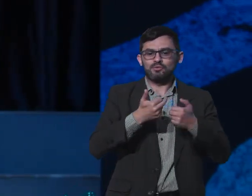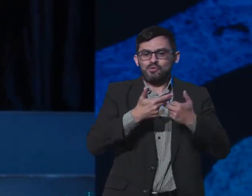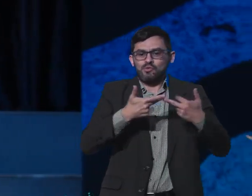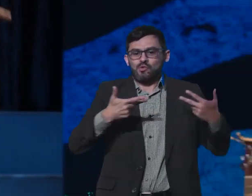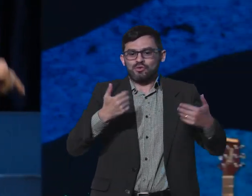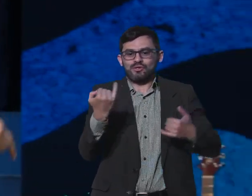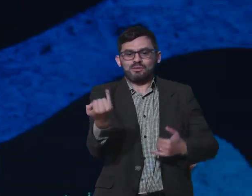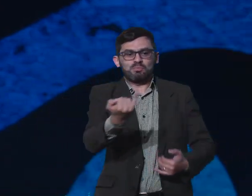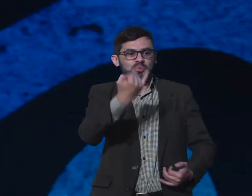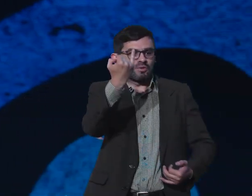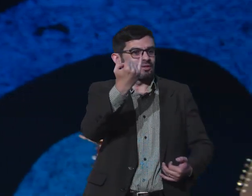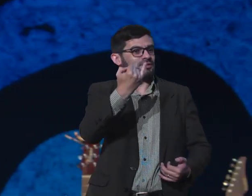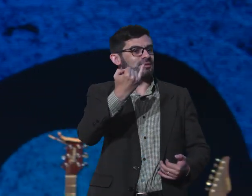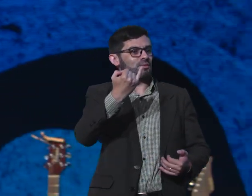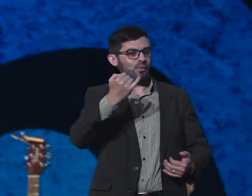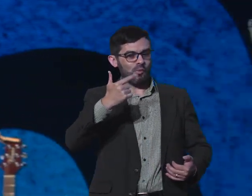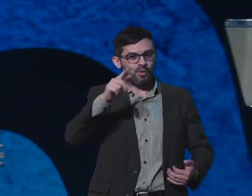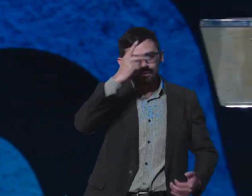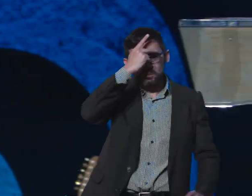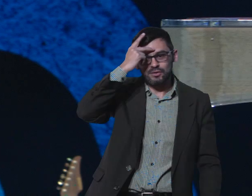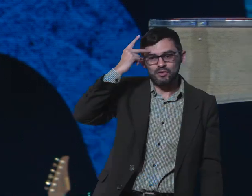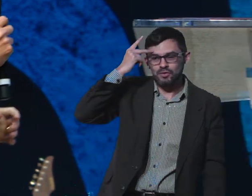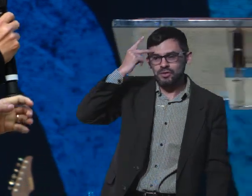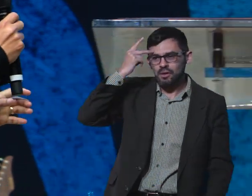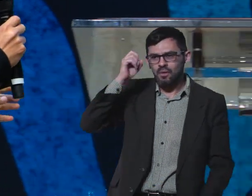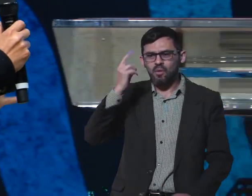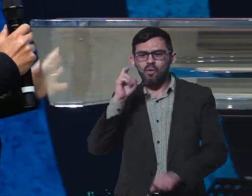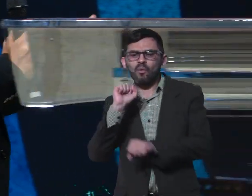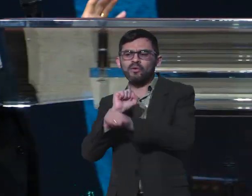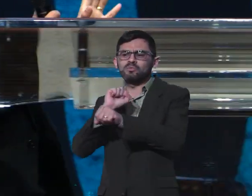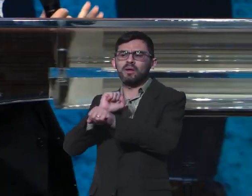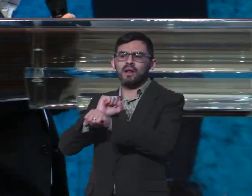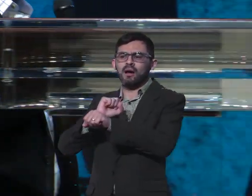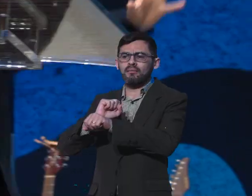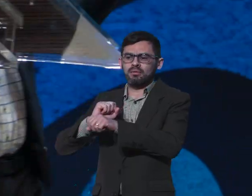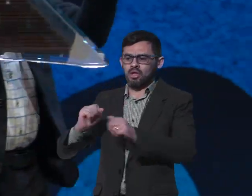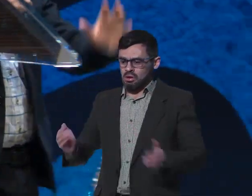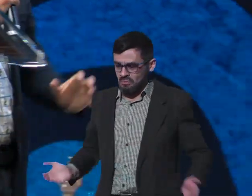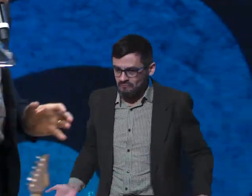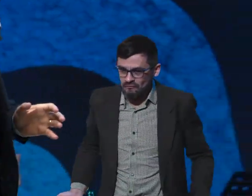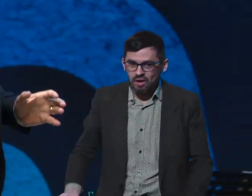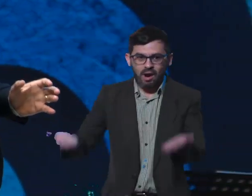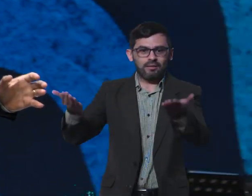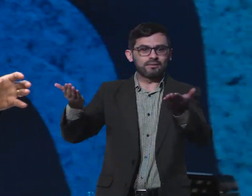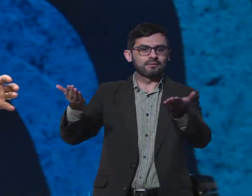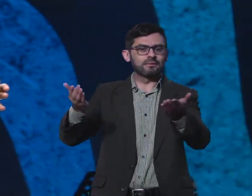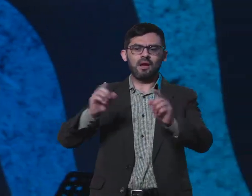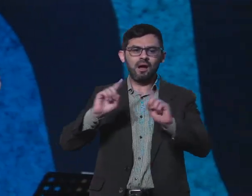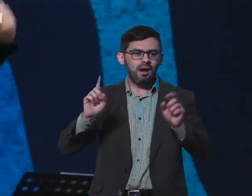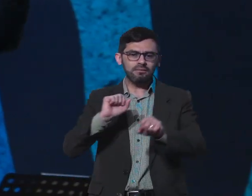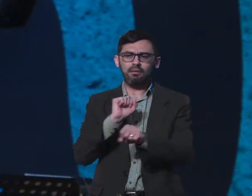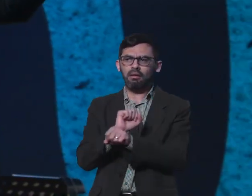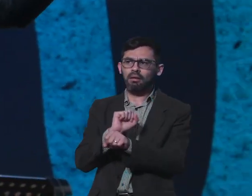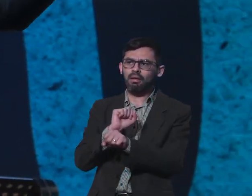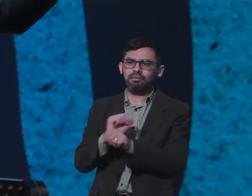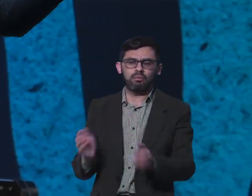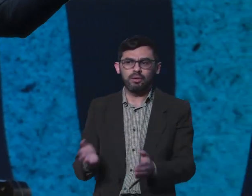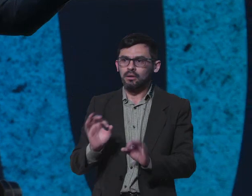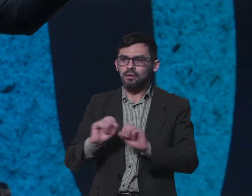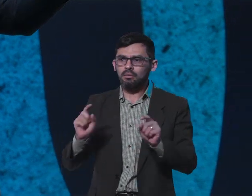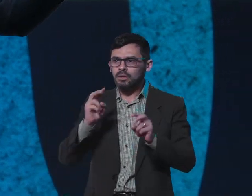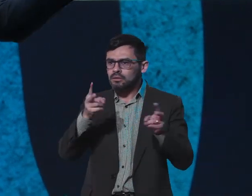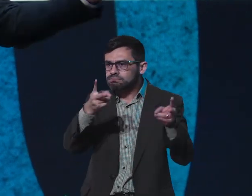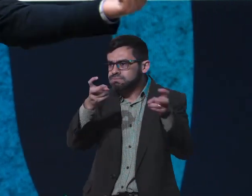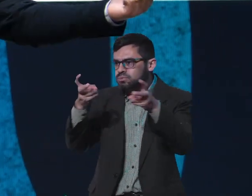com outras pessoas. Não é esperar o comando de alguém, o empurrão de alguém, para olharmos para